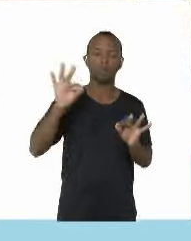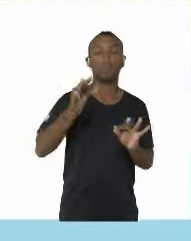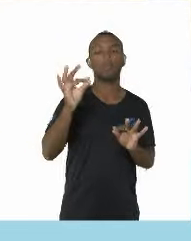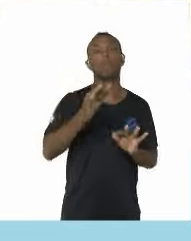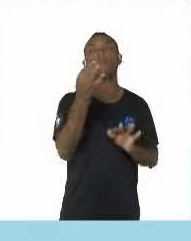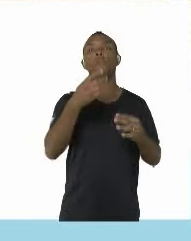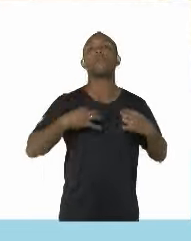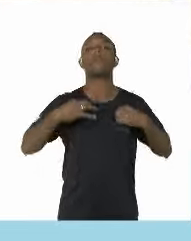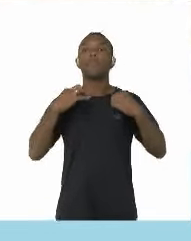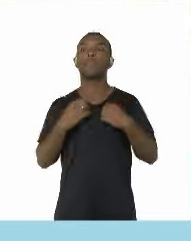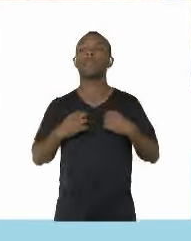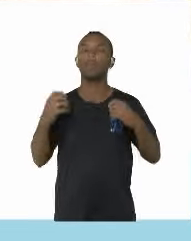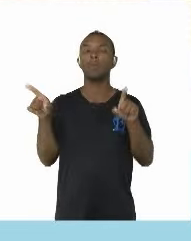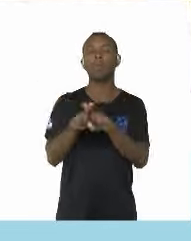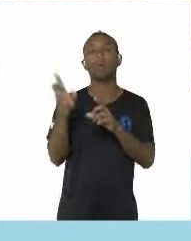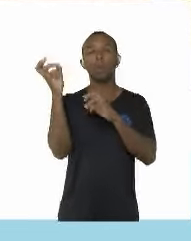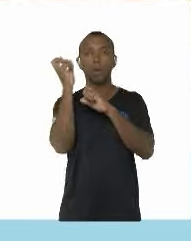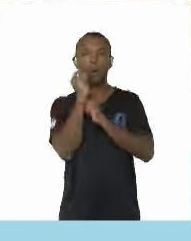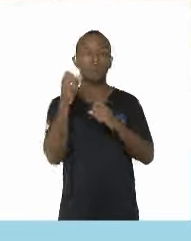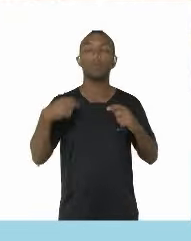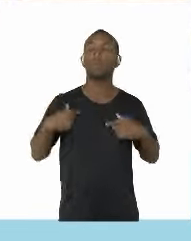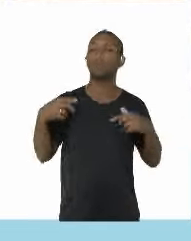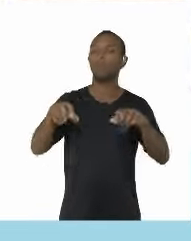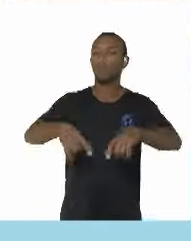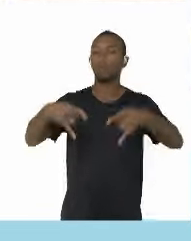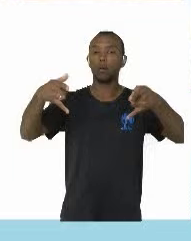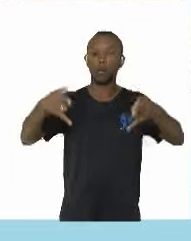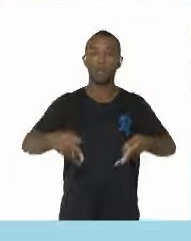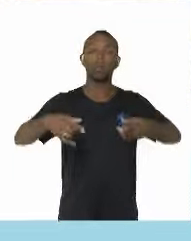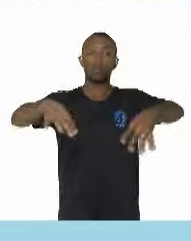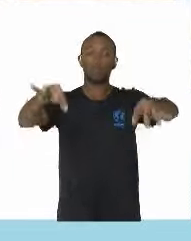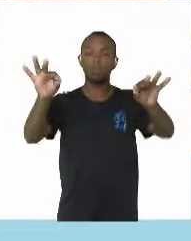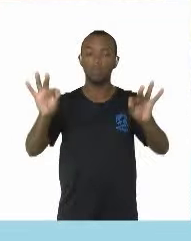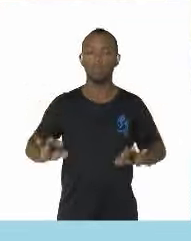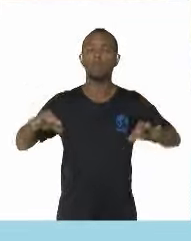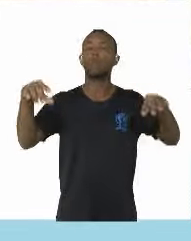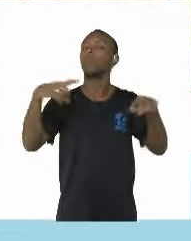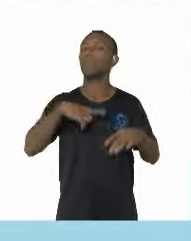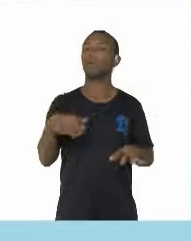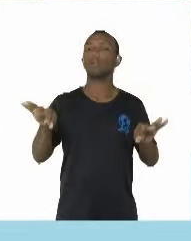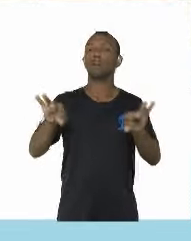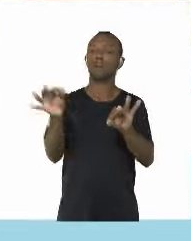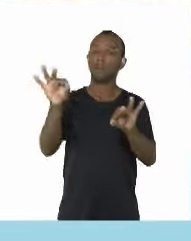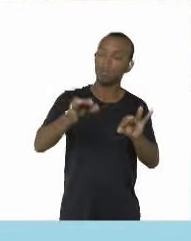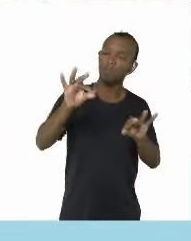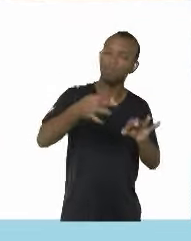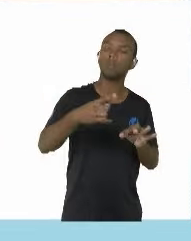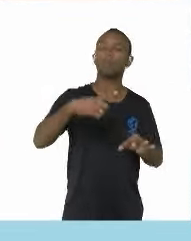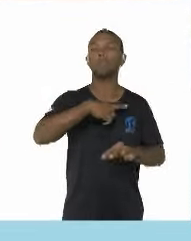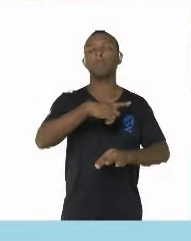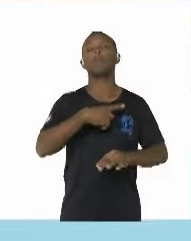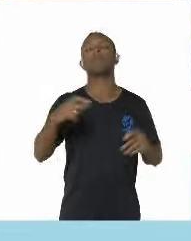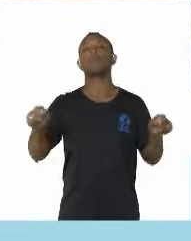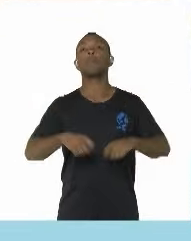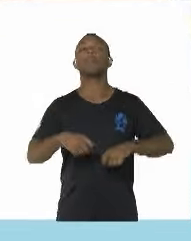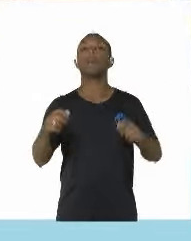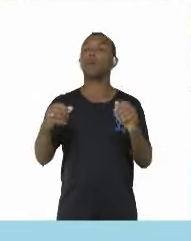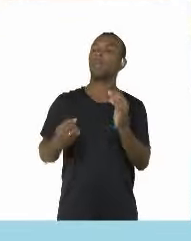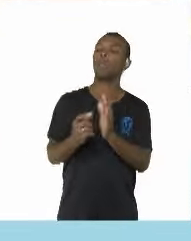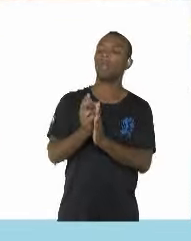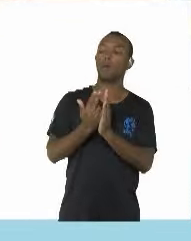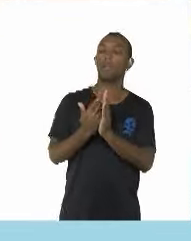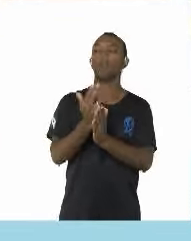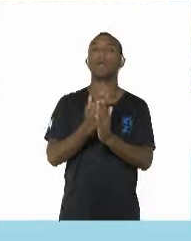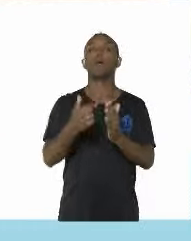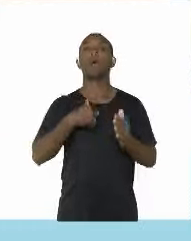fazer almofadas, roupa de cama, de fazer bordados. Nós fazíamos os acessórios que eu também desenhava. E aí eu fiquei mais ou